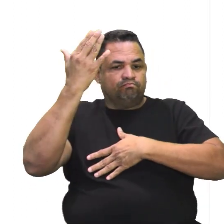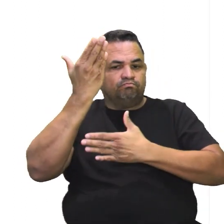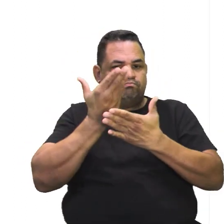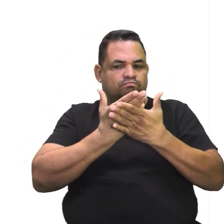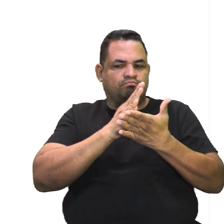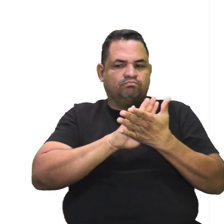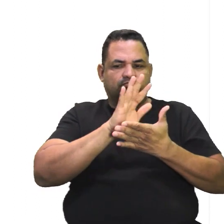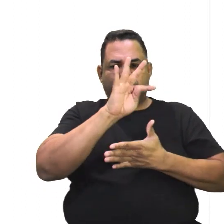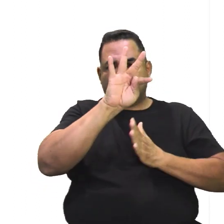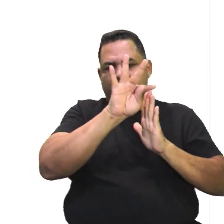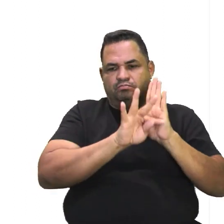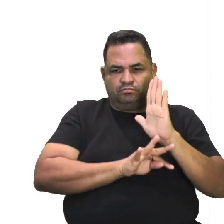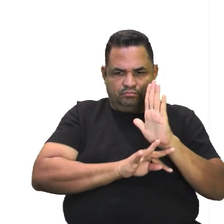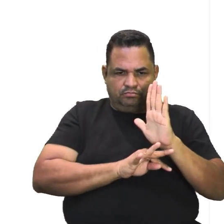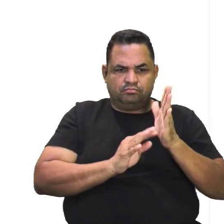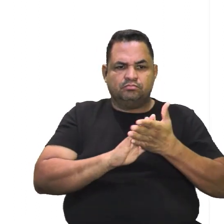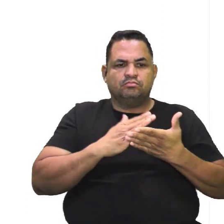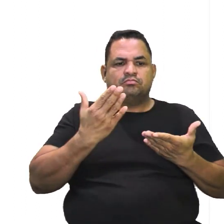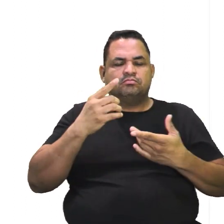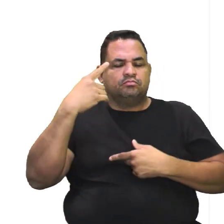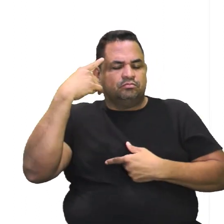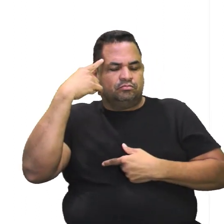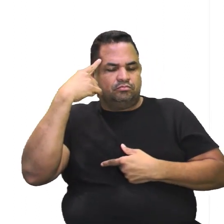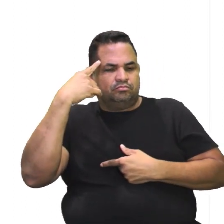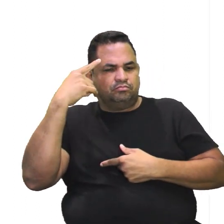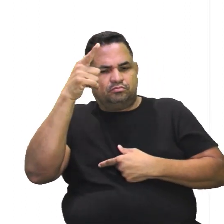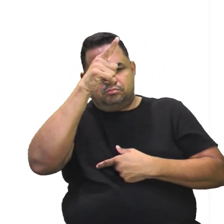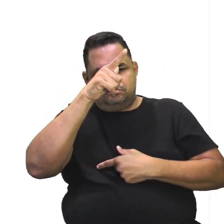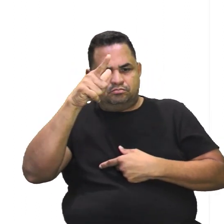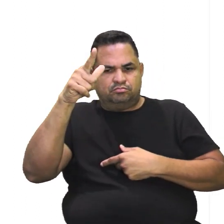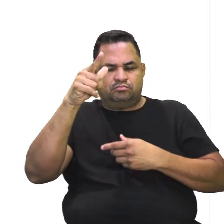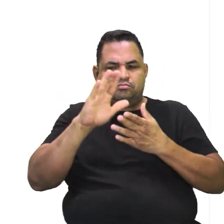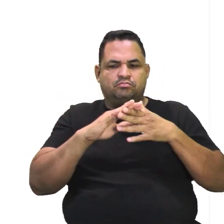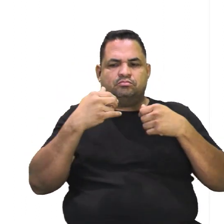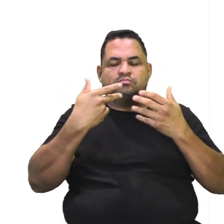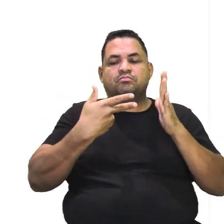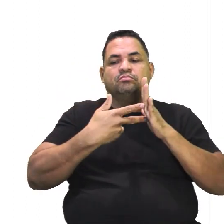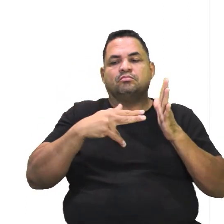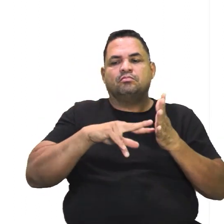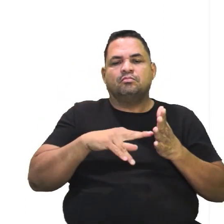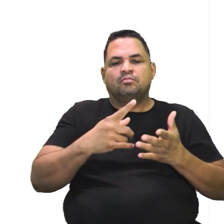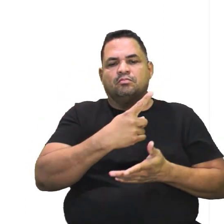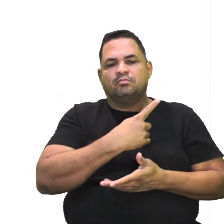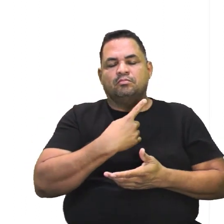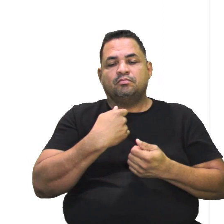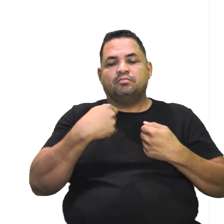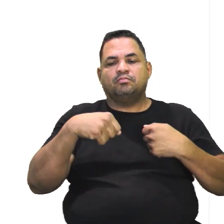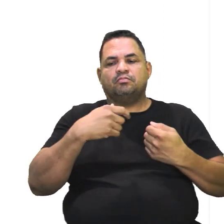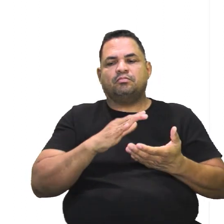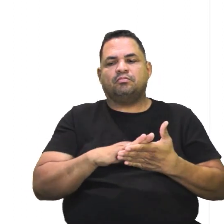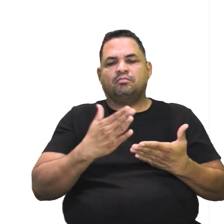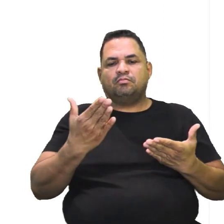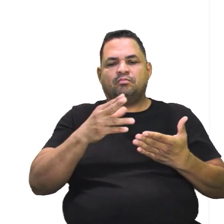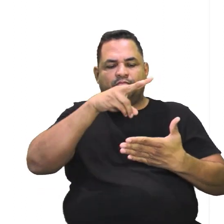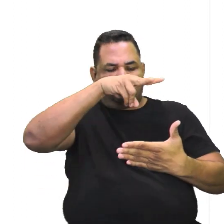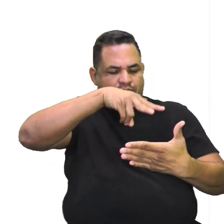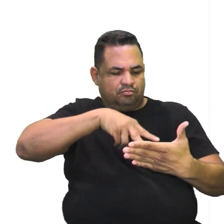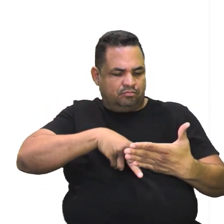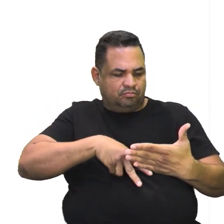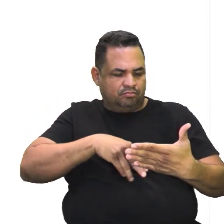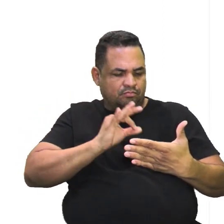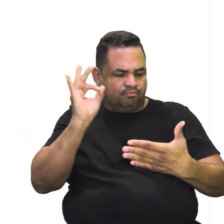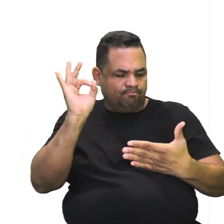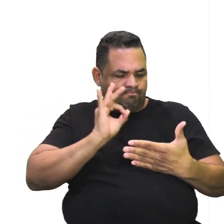capacidade de interpretação de texto e de raciocínio lógico. Então significa que você tem que estar com a